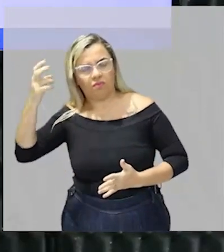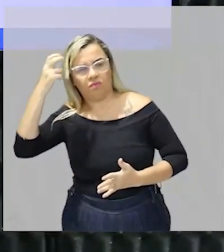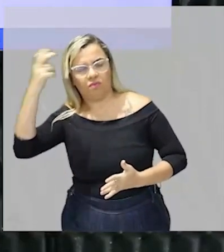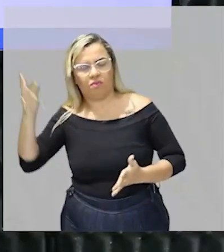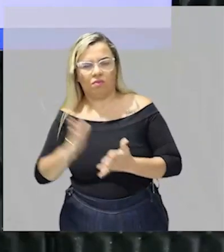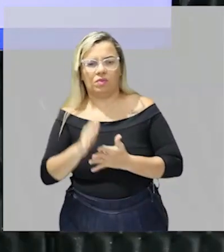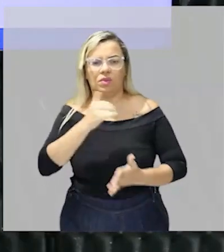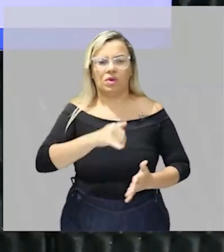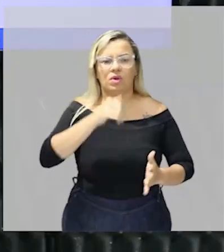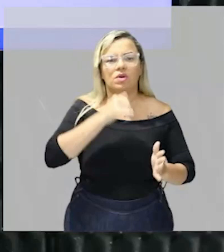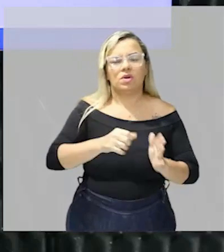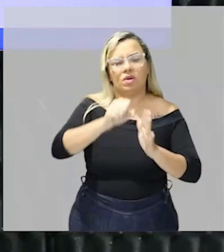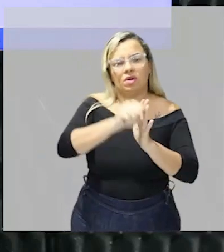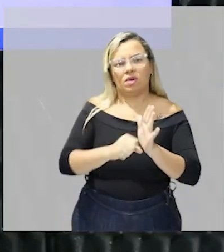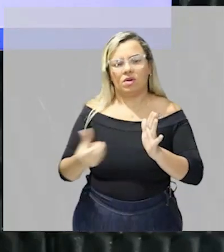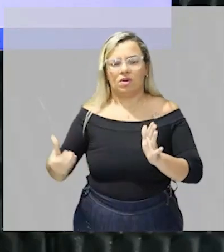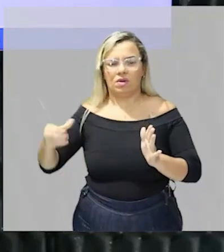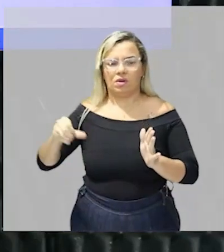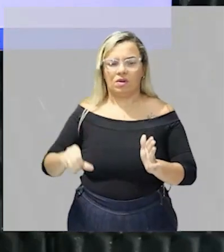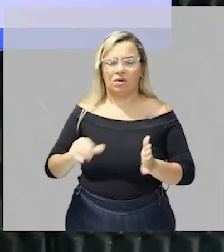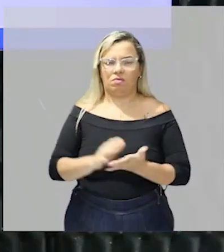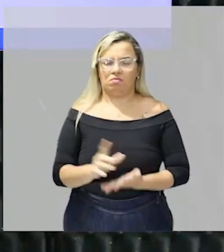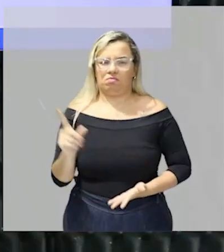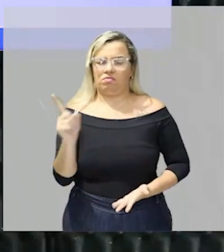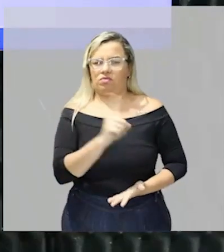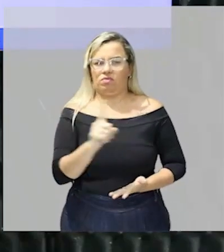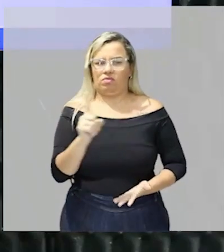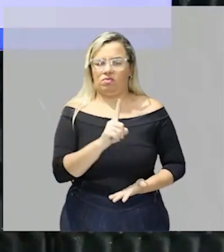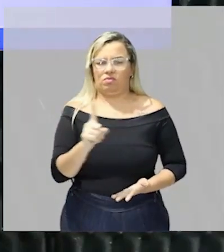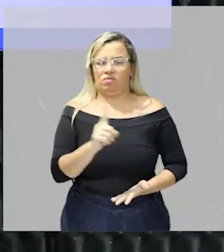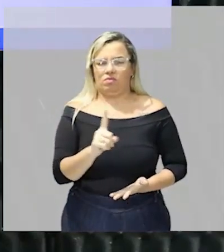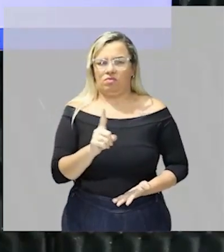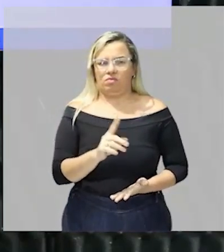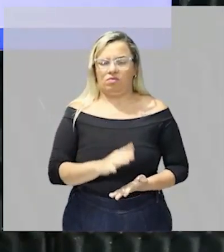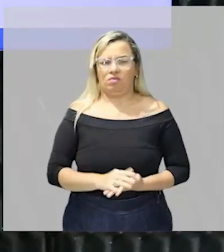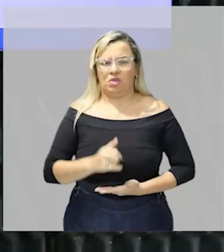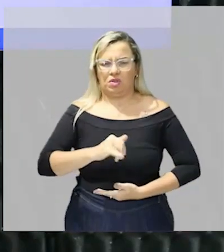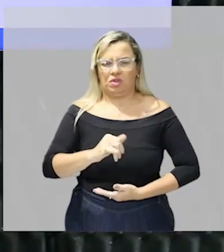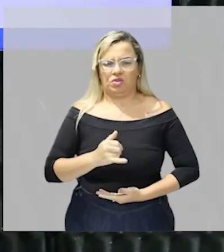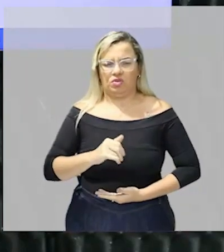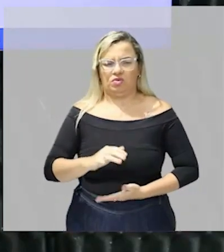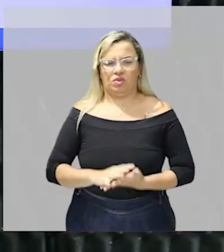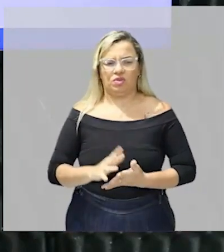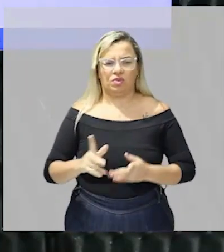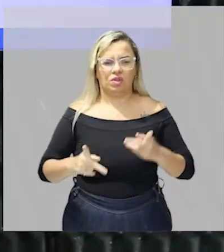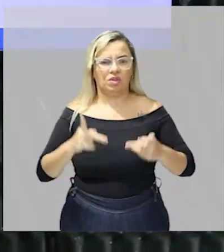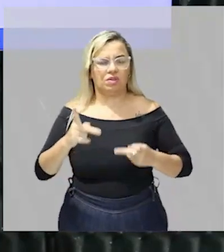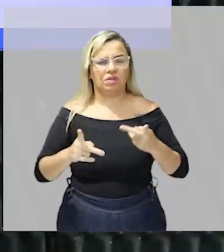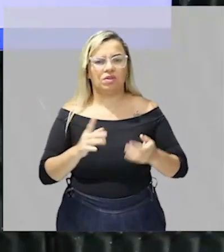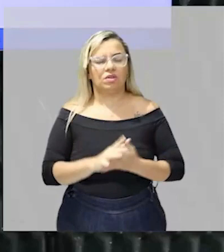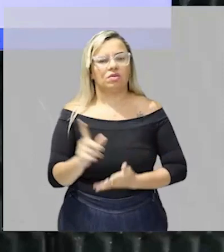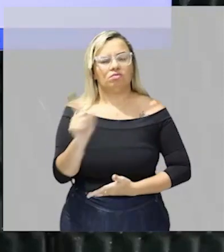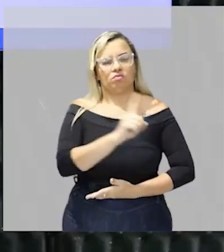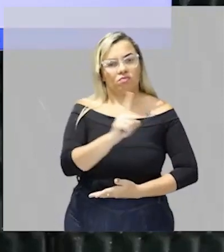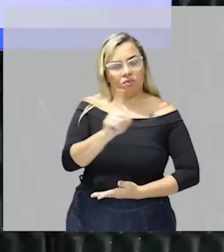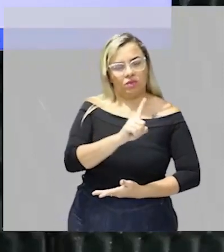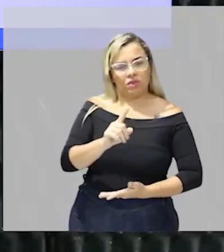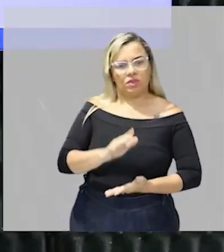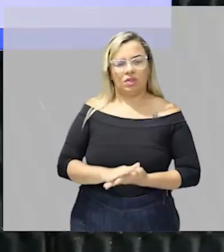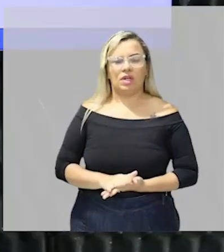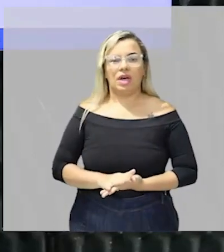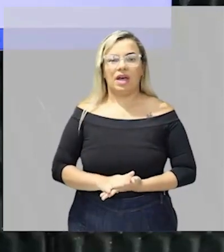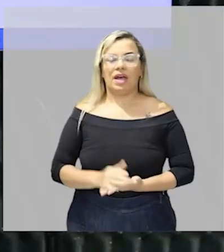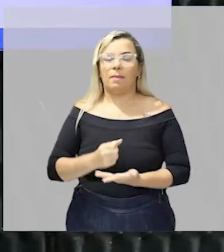por exemplo, lá do século XIX, né? Eles não estão falando por conta de narrativas orais. Eles estão falando, basicamente, de